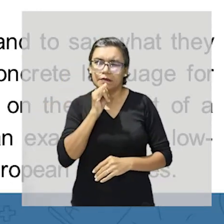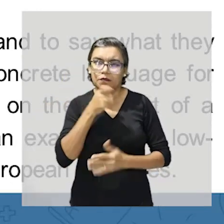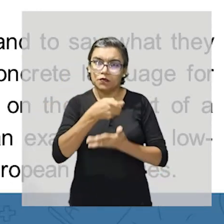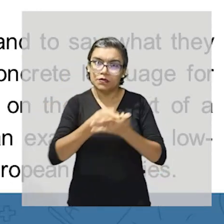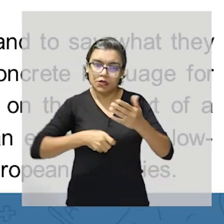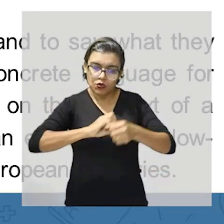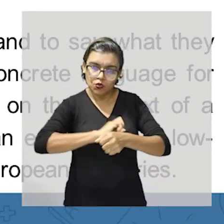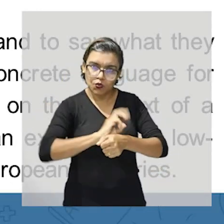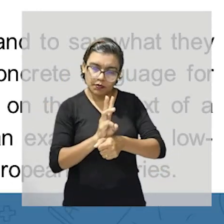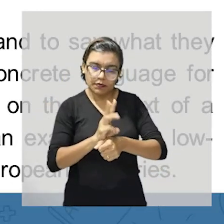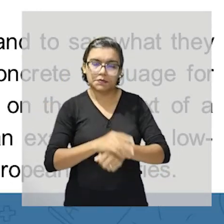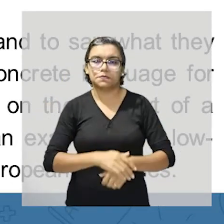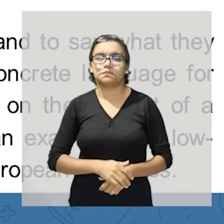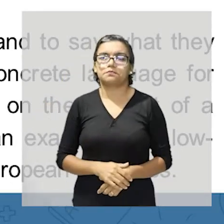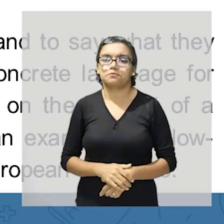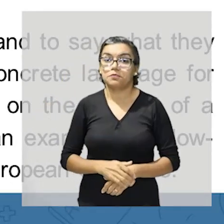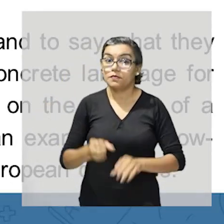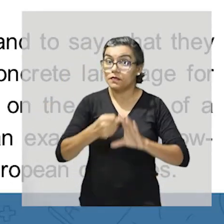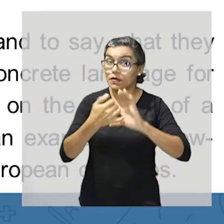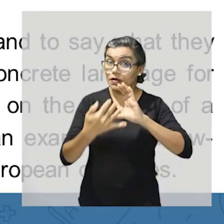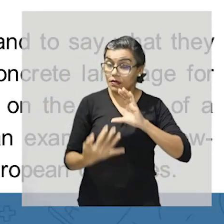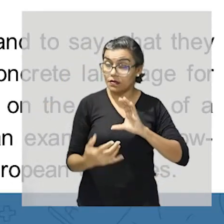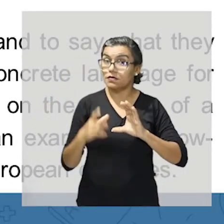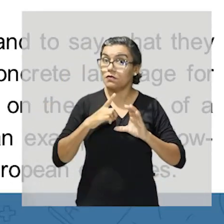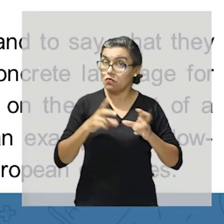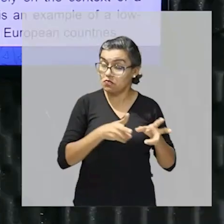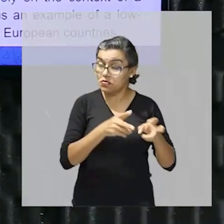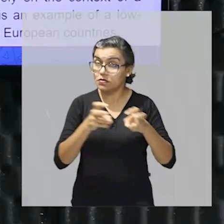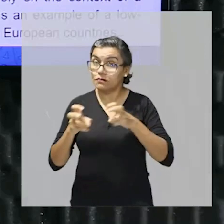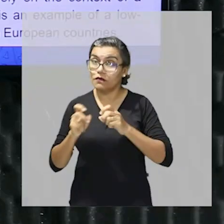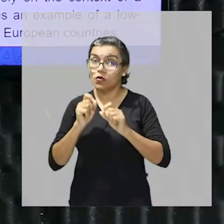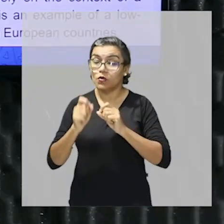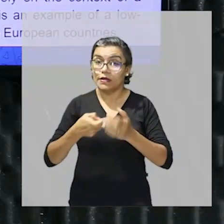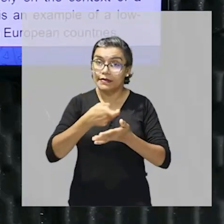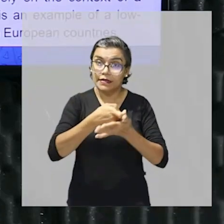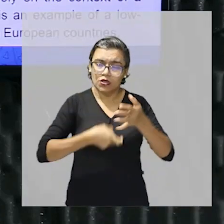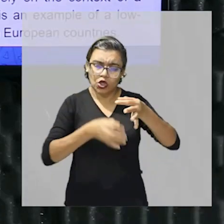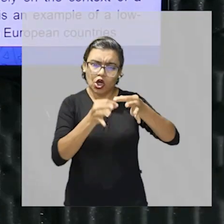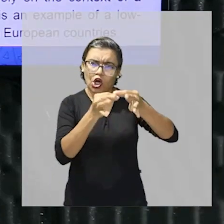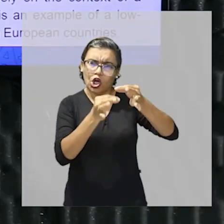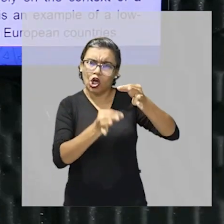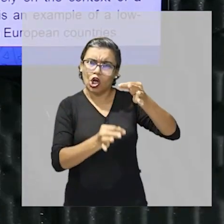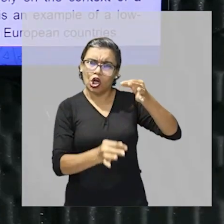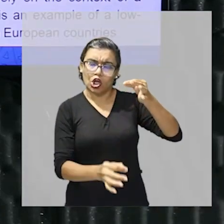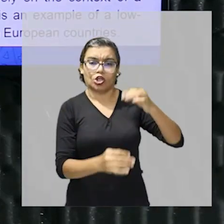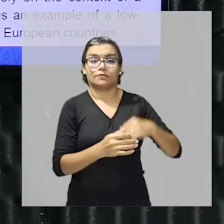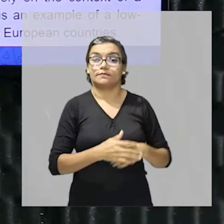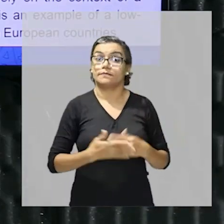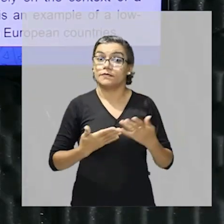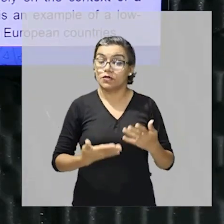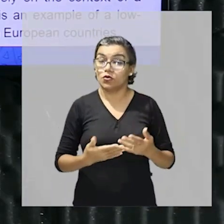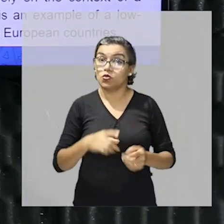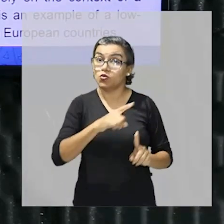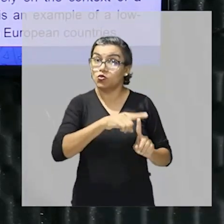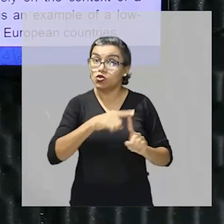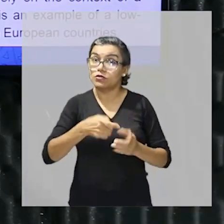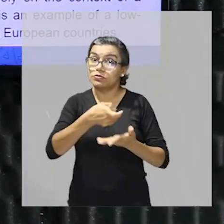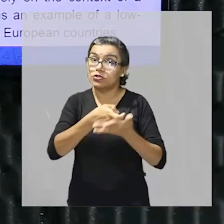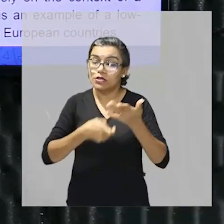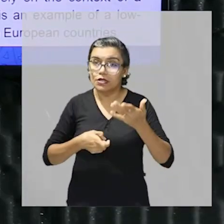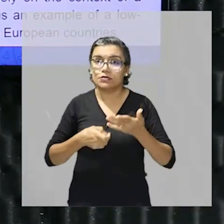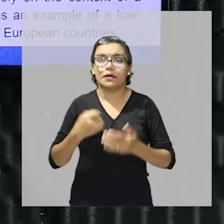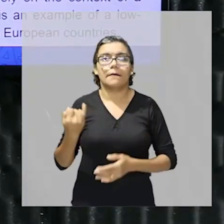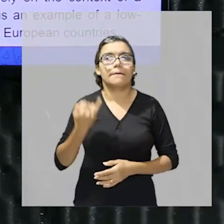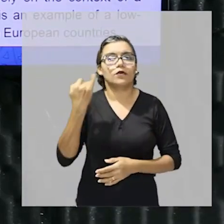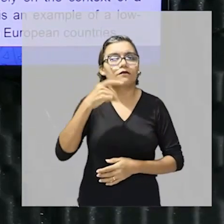prova mais recente. Como característica que a gente tem observado, textos mais extensos. Nesse tipo de texto, é importante você